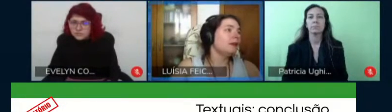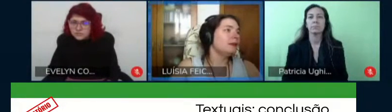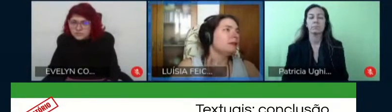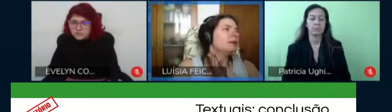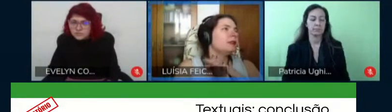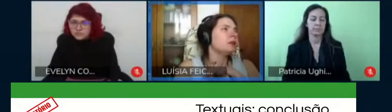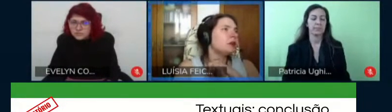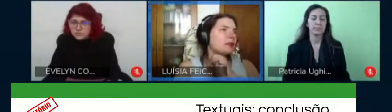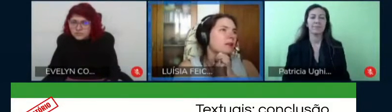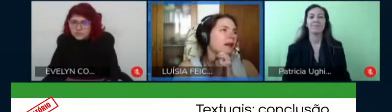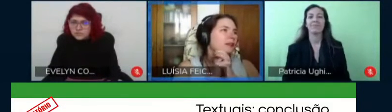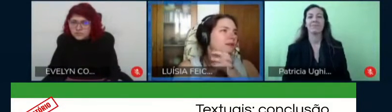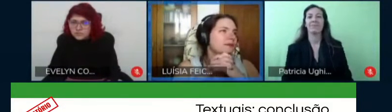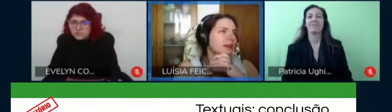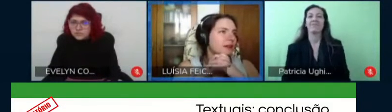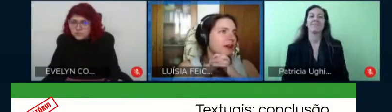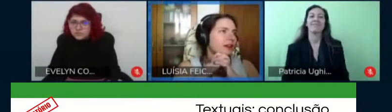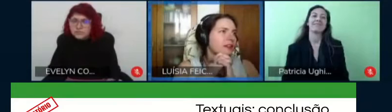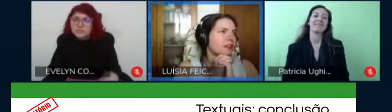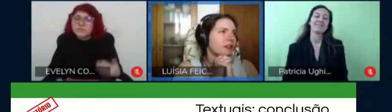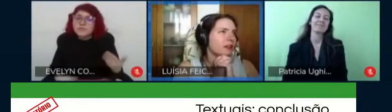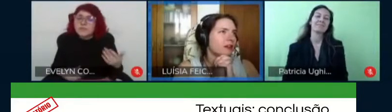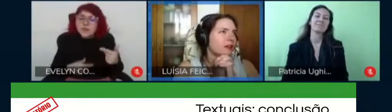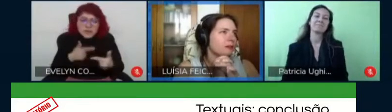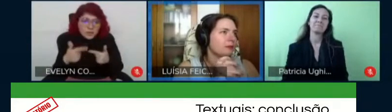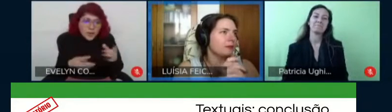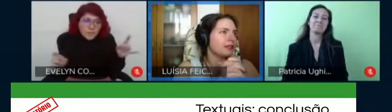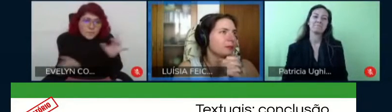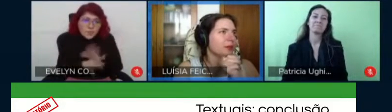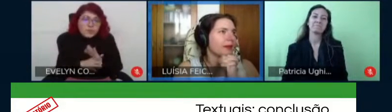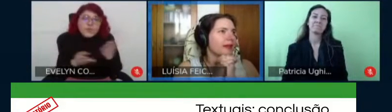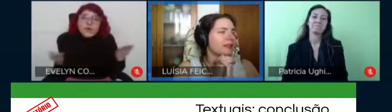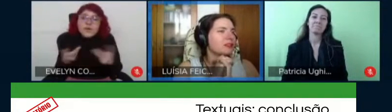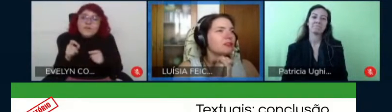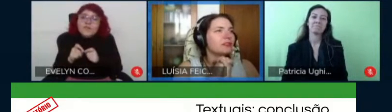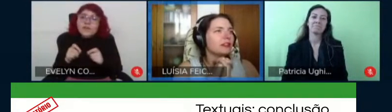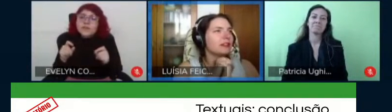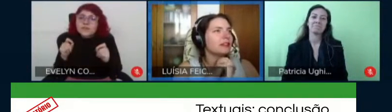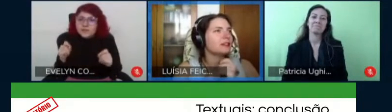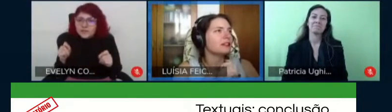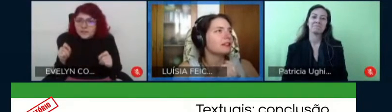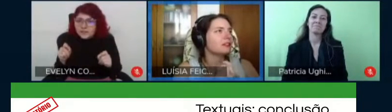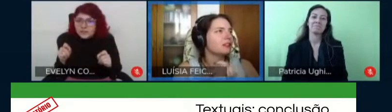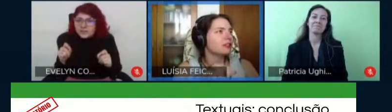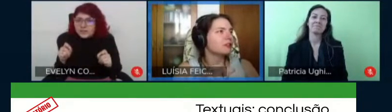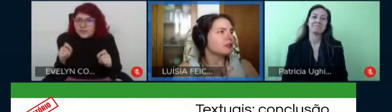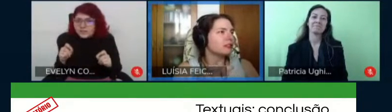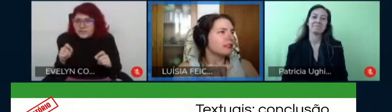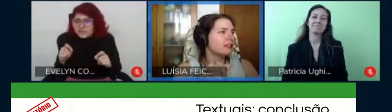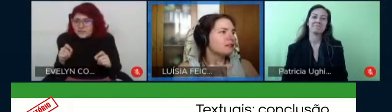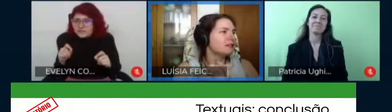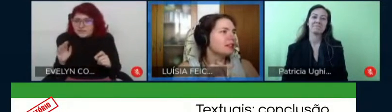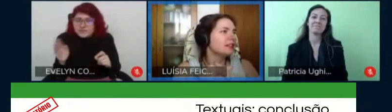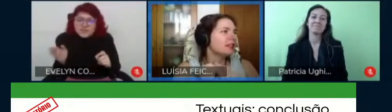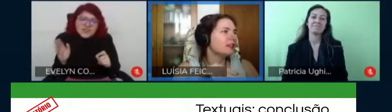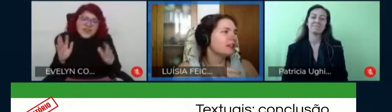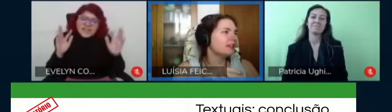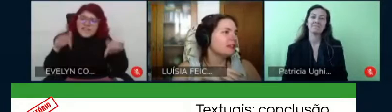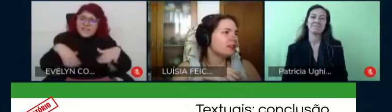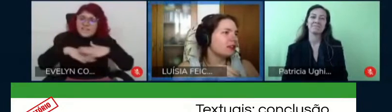E daí terminou o meu trabalho. Agora é só partir para o abraço, estou na